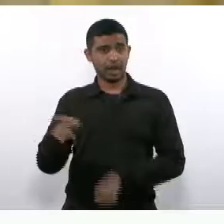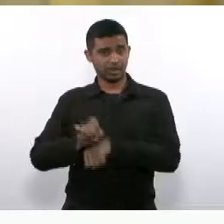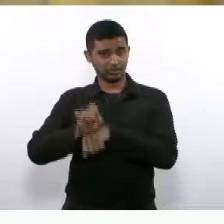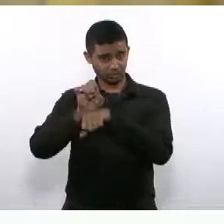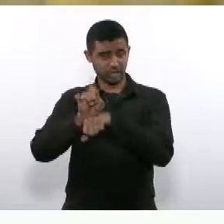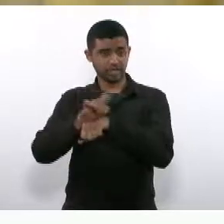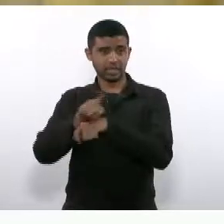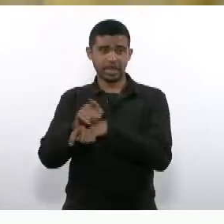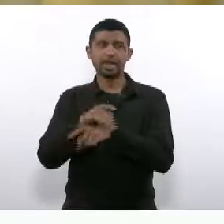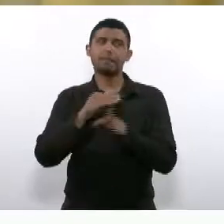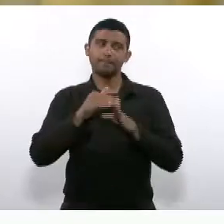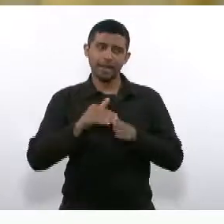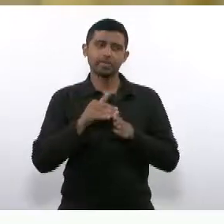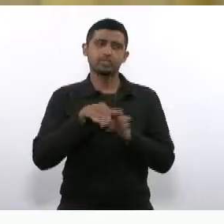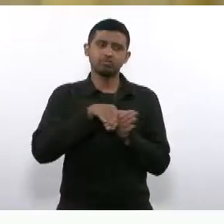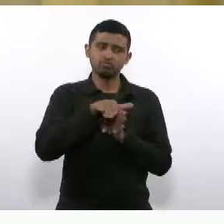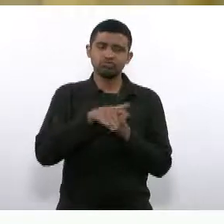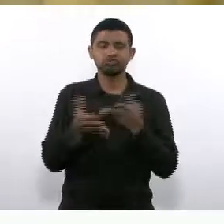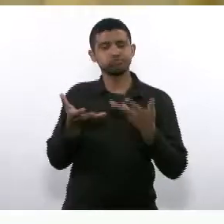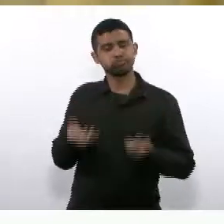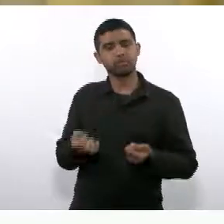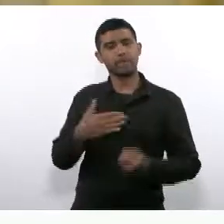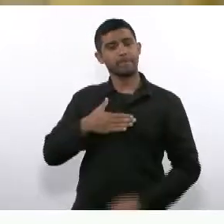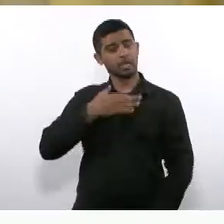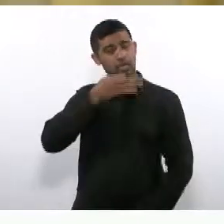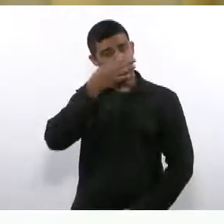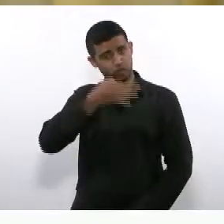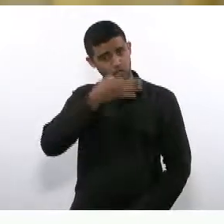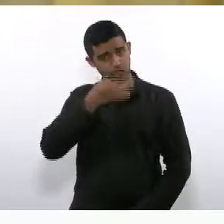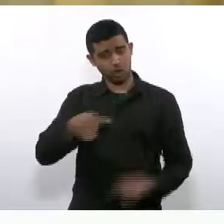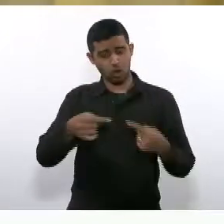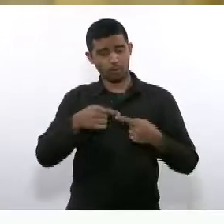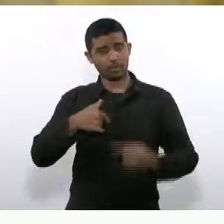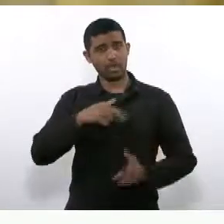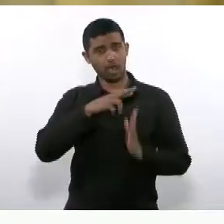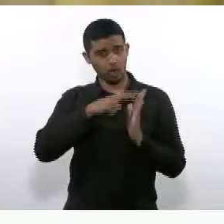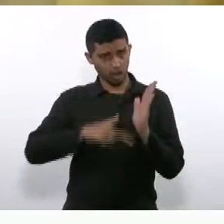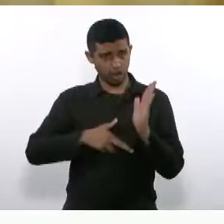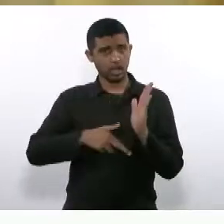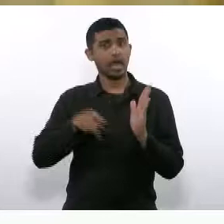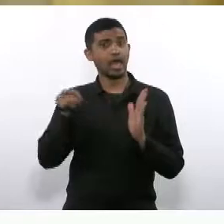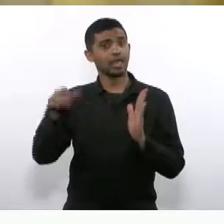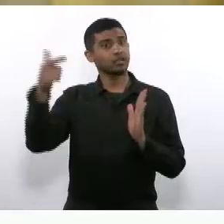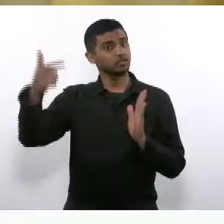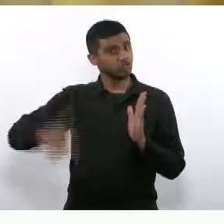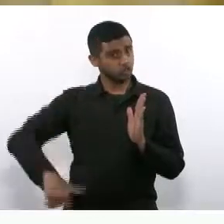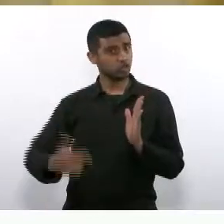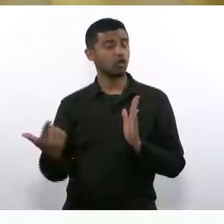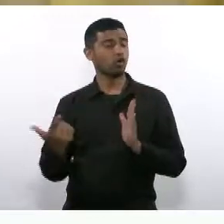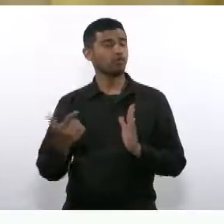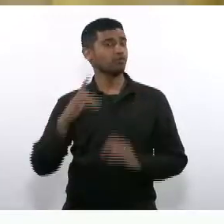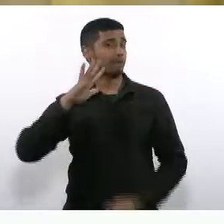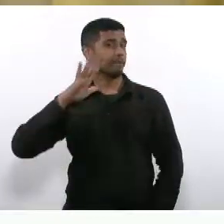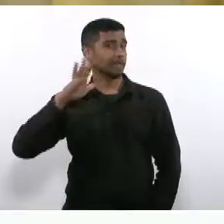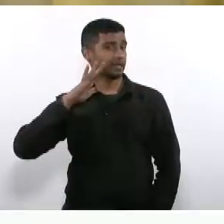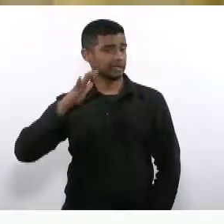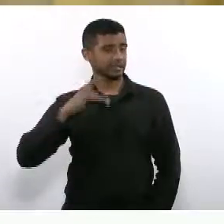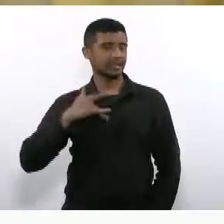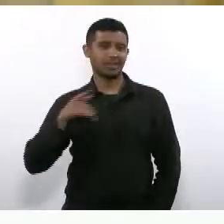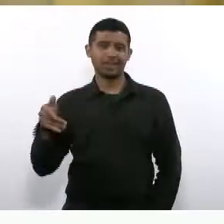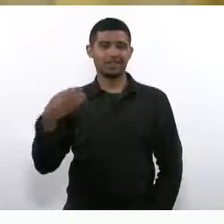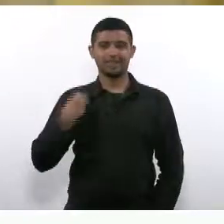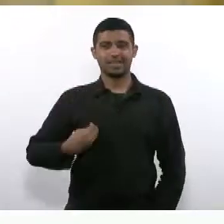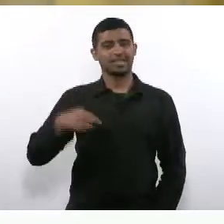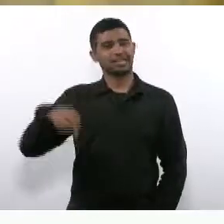suprimir isso. E a minha sugestão como relatora seria que ele reconsiderasse, ele não está presente, nosso deputado